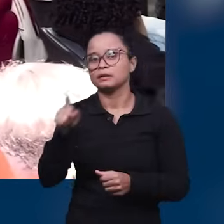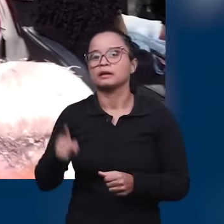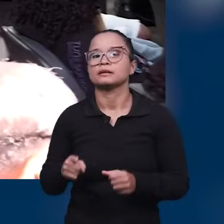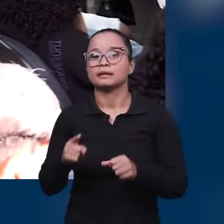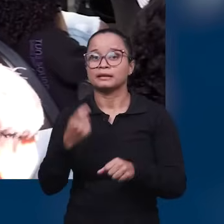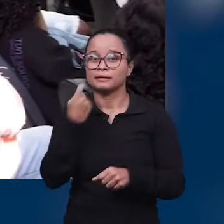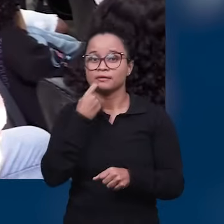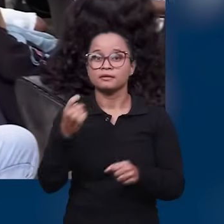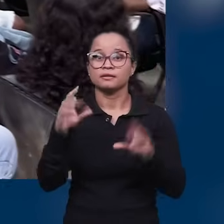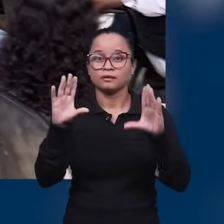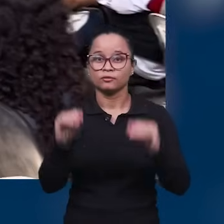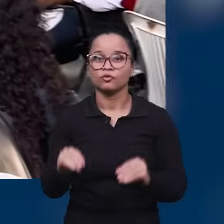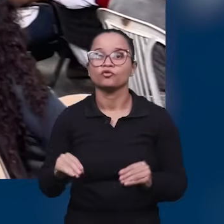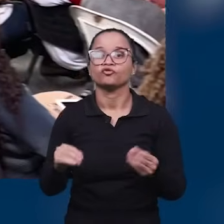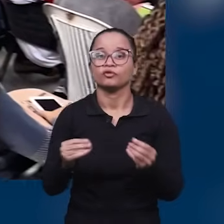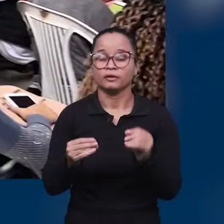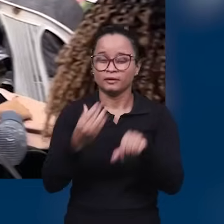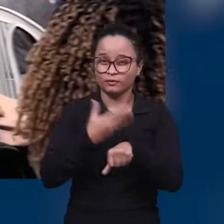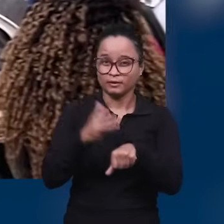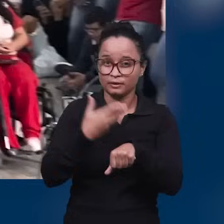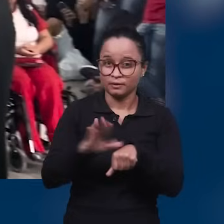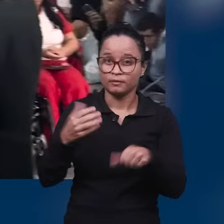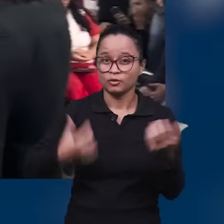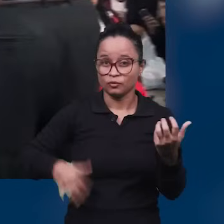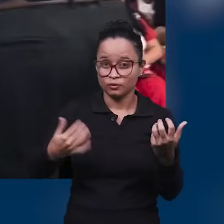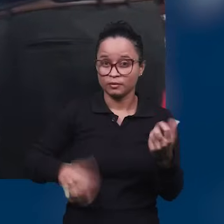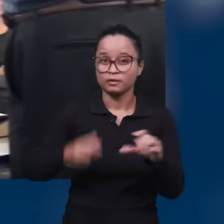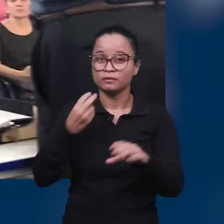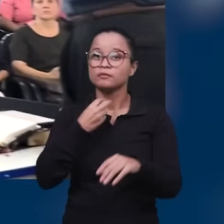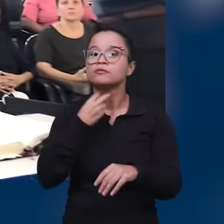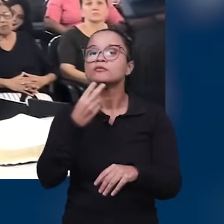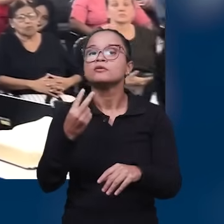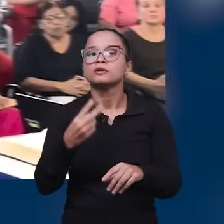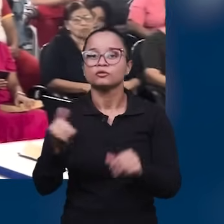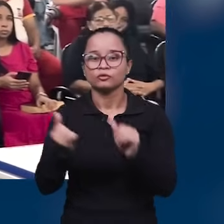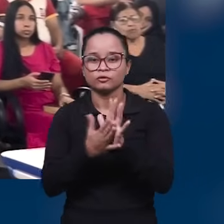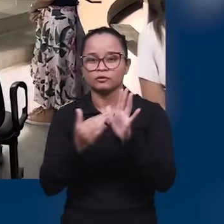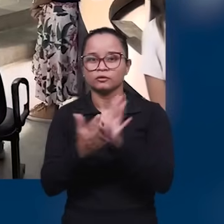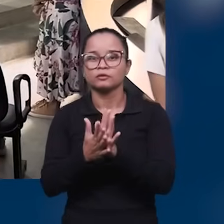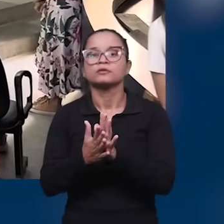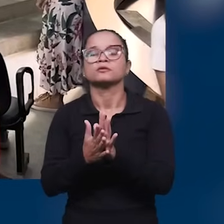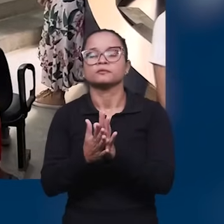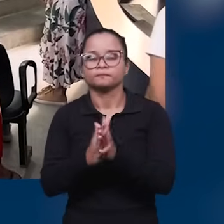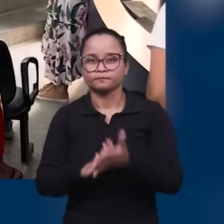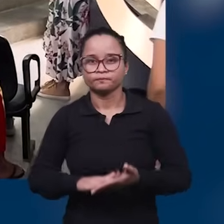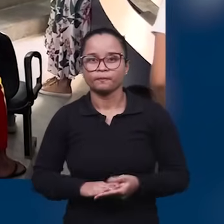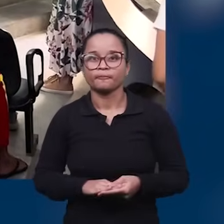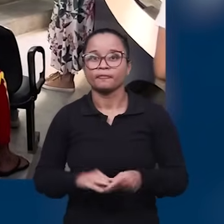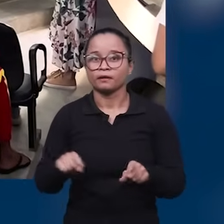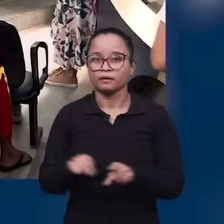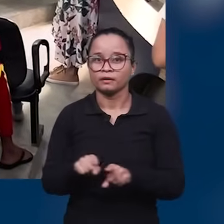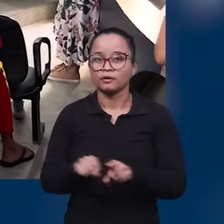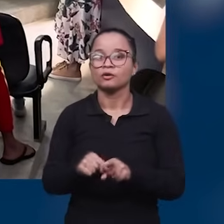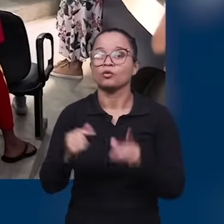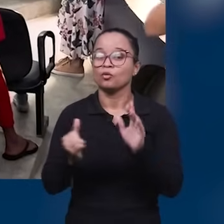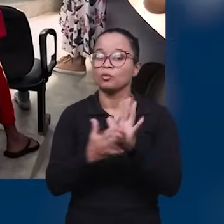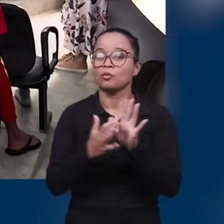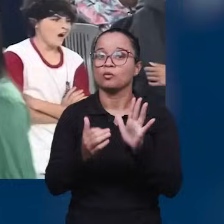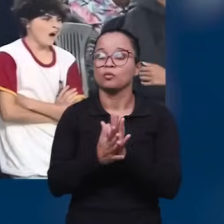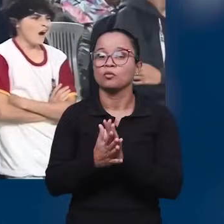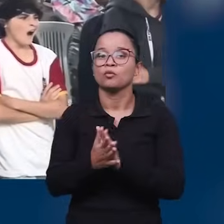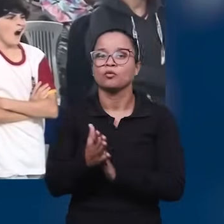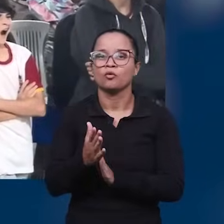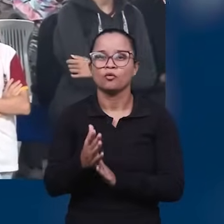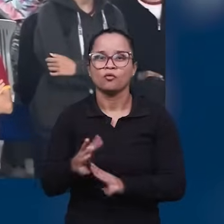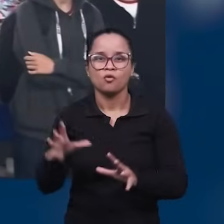o Senhor Jesus como o Cordeiro de Deus, que nos faz passar desta vida para a vida eterna. E o testemunho da direção